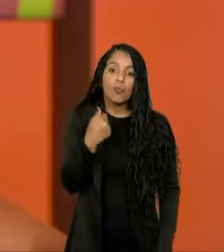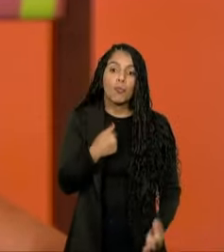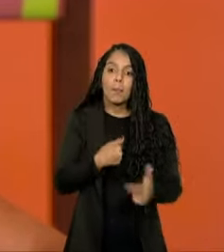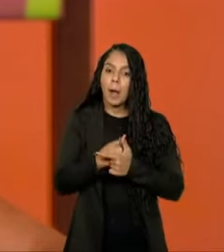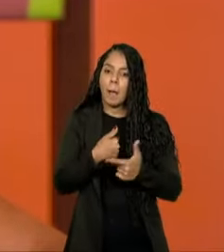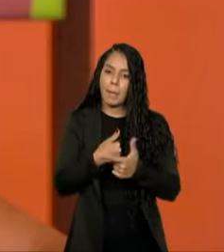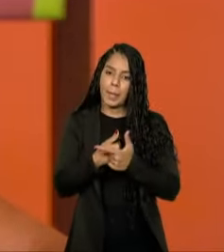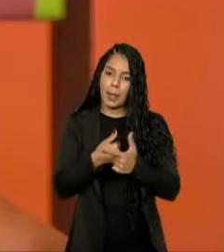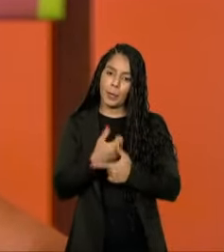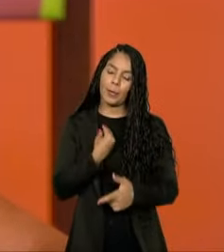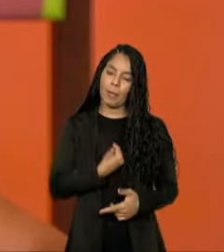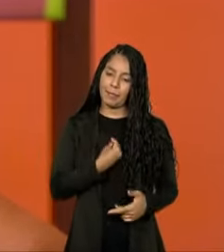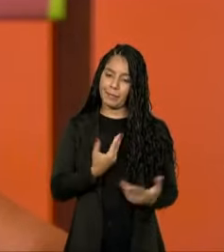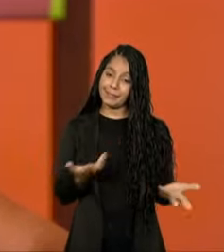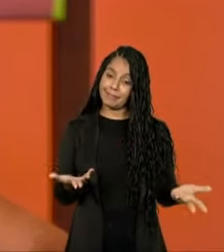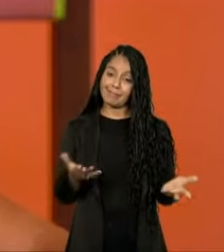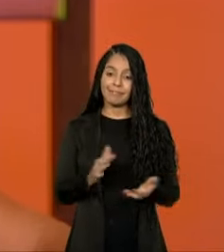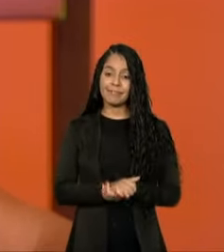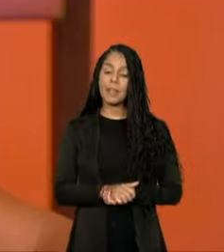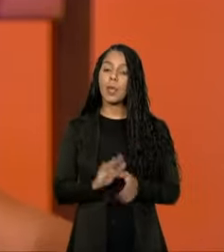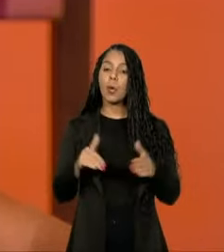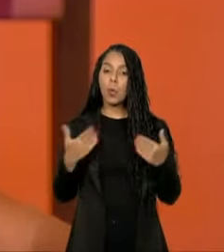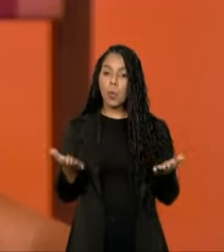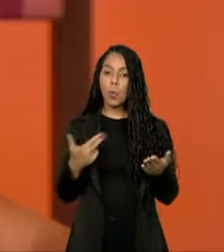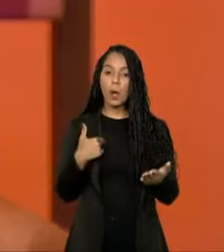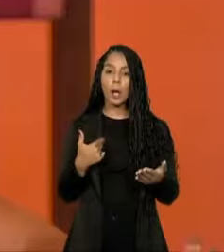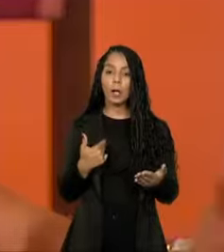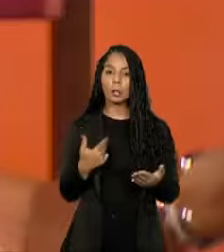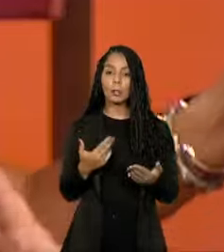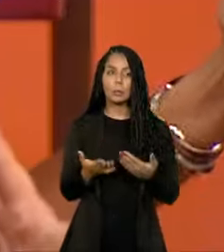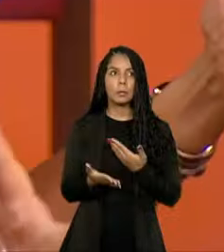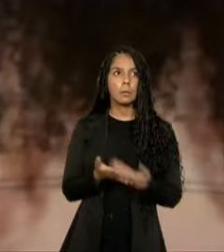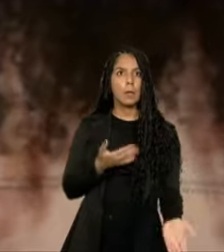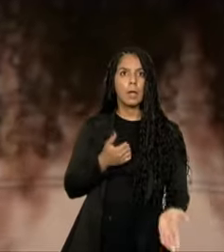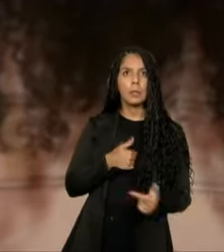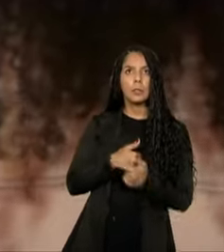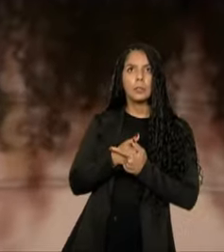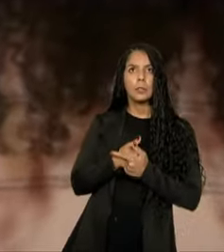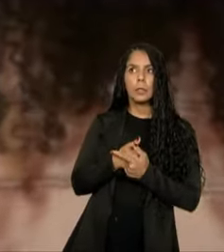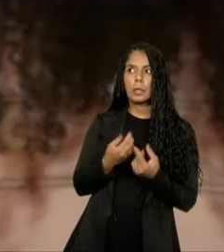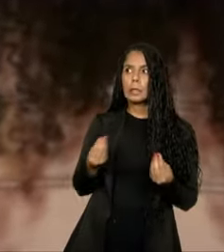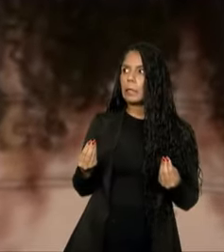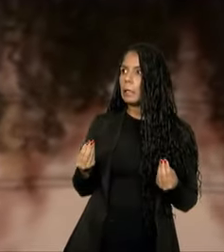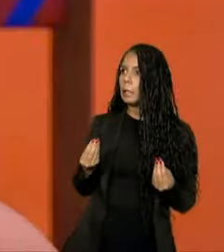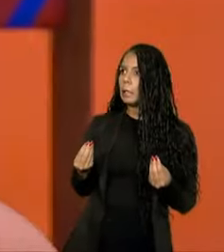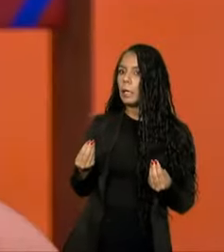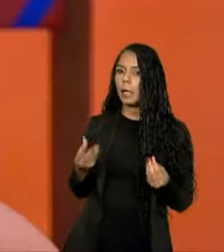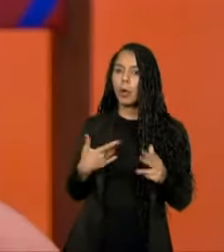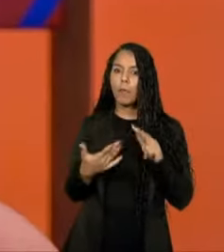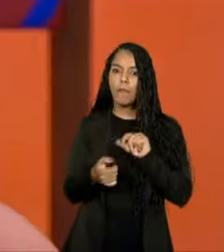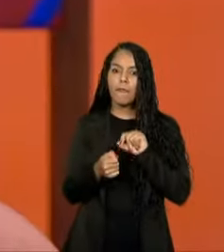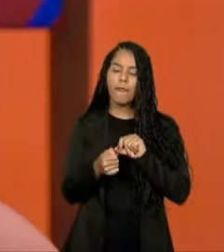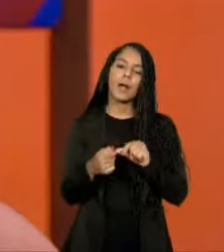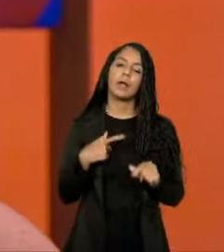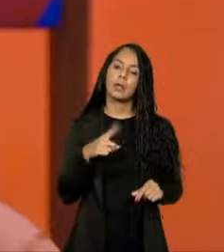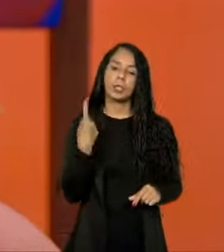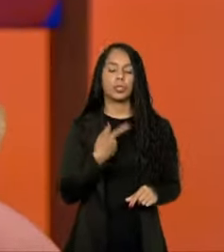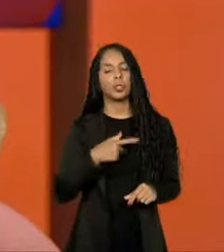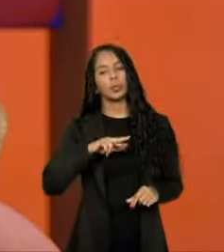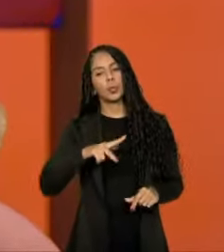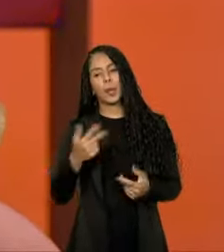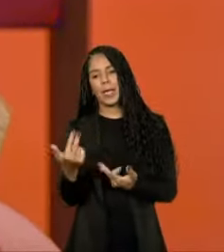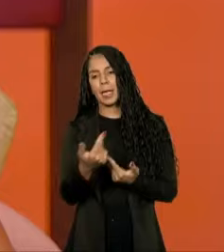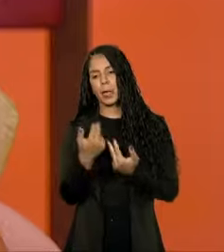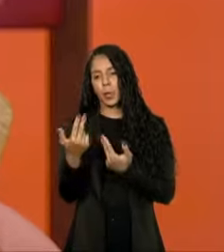papel na vida. E quando você perde esse papel... Você fica meio sem chão, A gente não é exatamente a mesma coisa. Todas nós